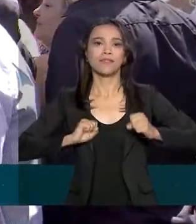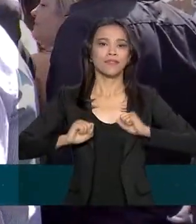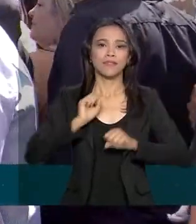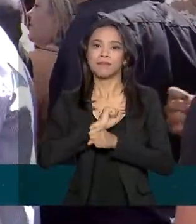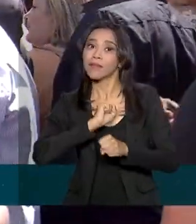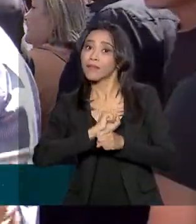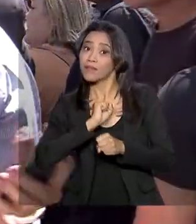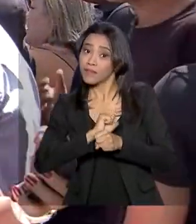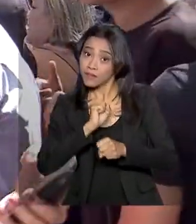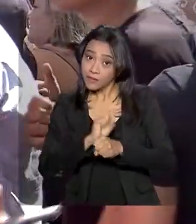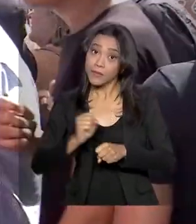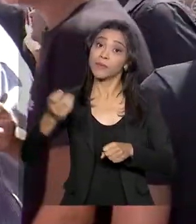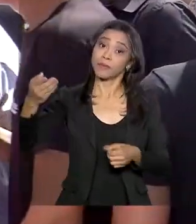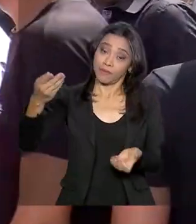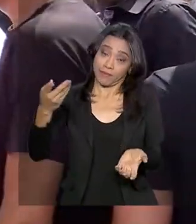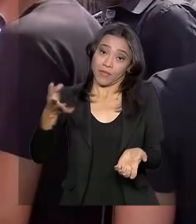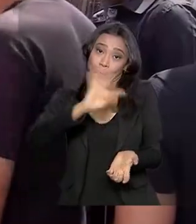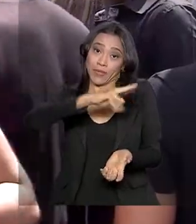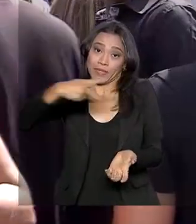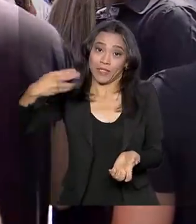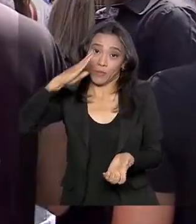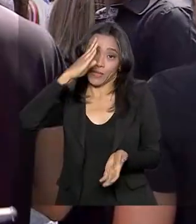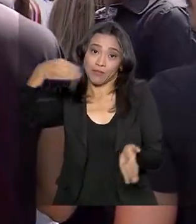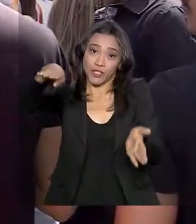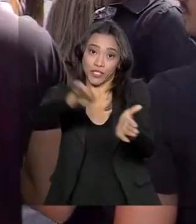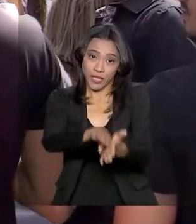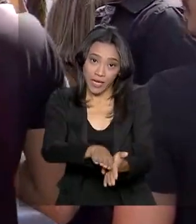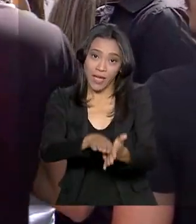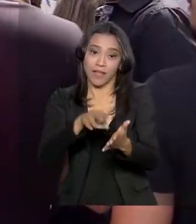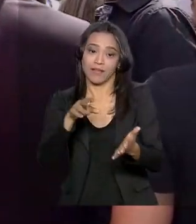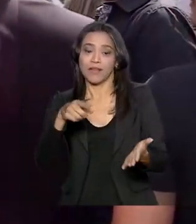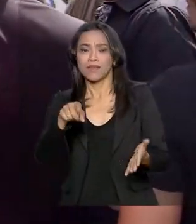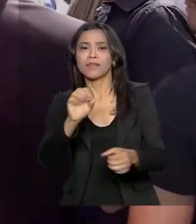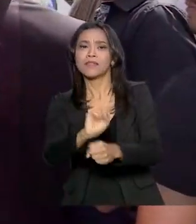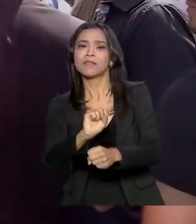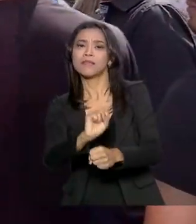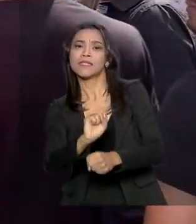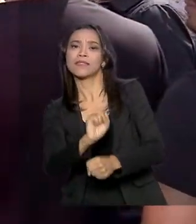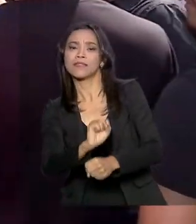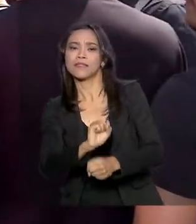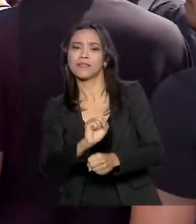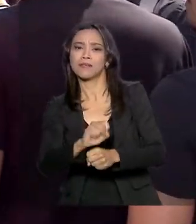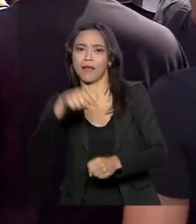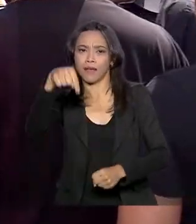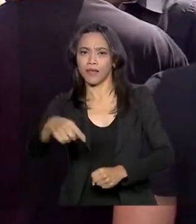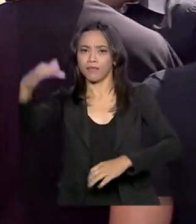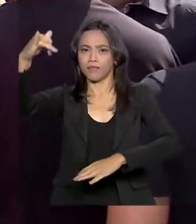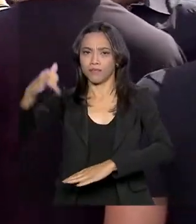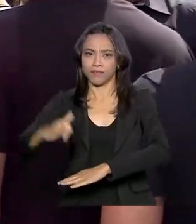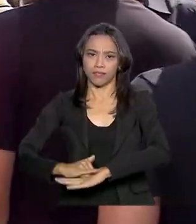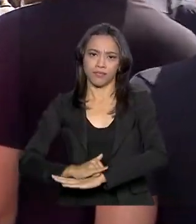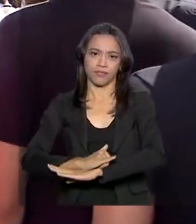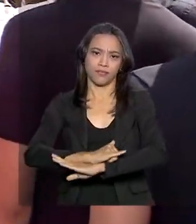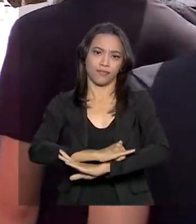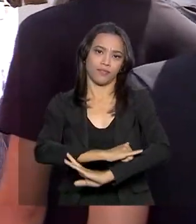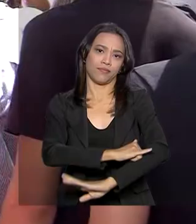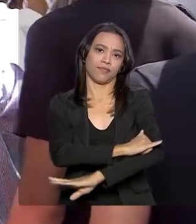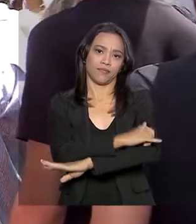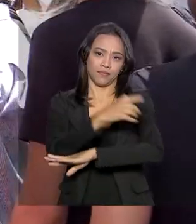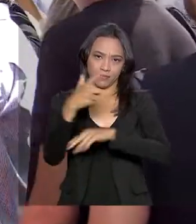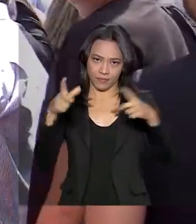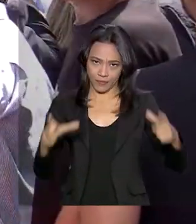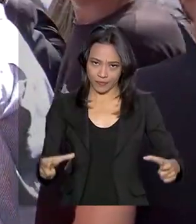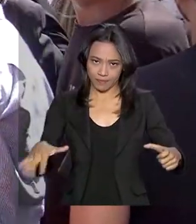presidente Jair Bolsonaro. Nós estamos aqui no meio das pessoas que estão esperando para recepcioná-lo no aeroporto internacional da cidade.